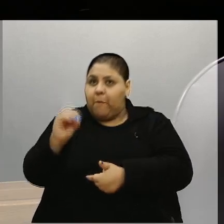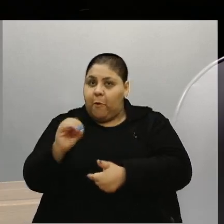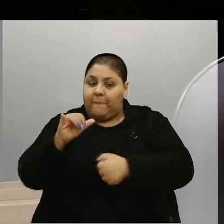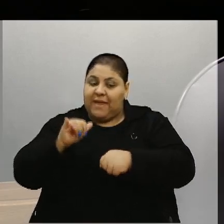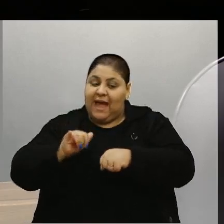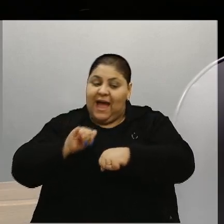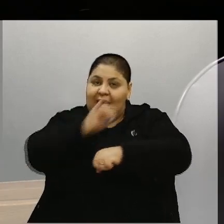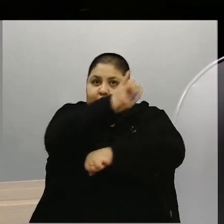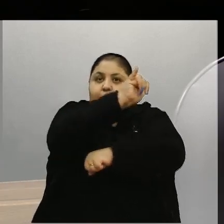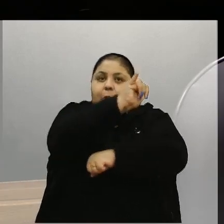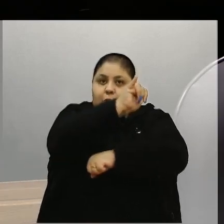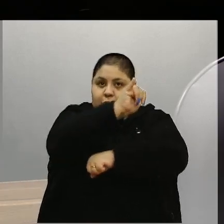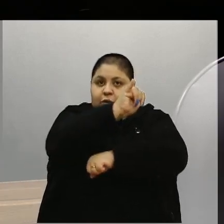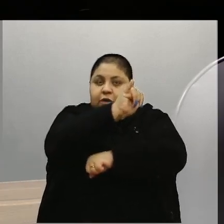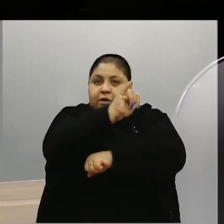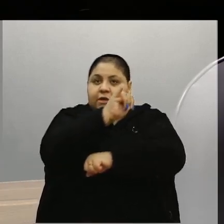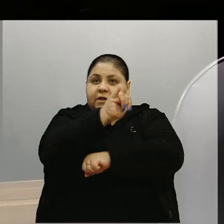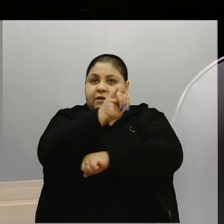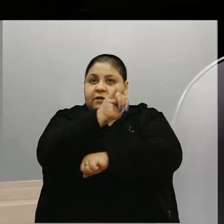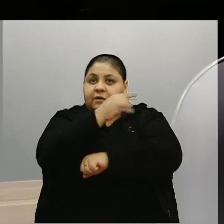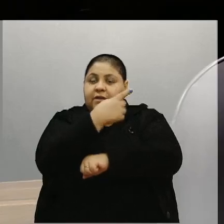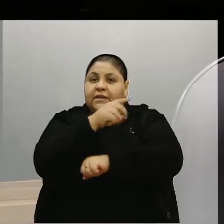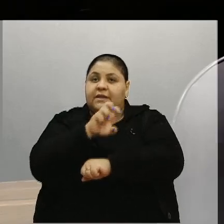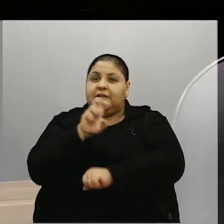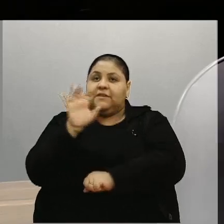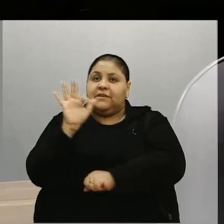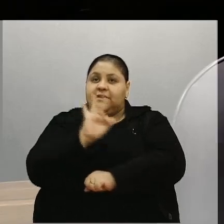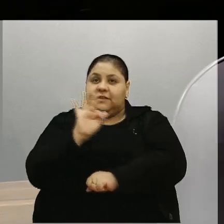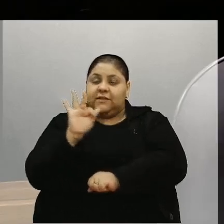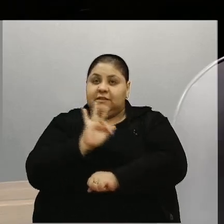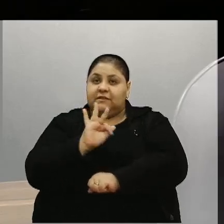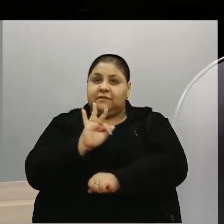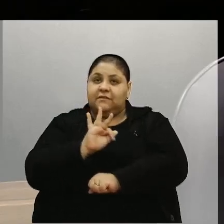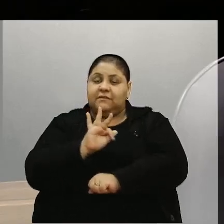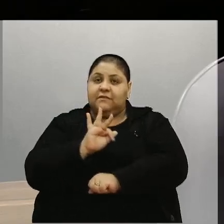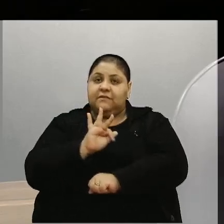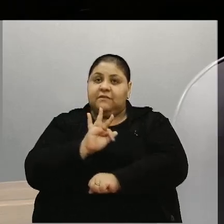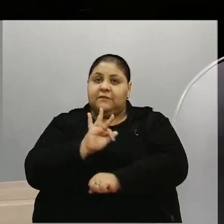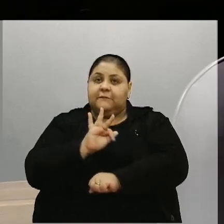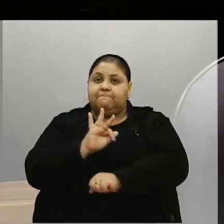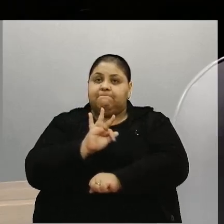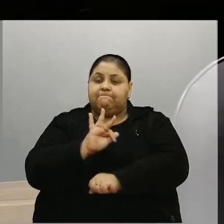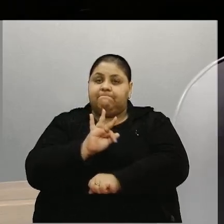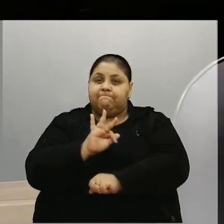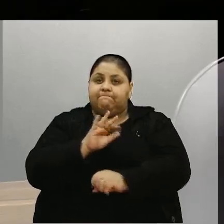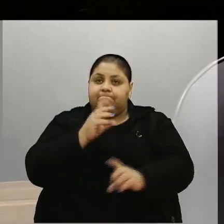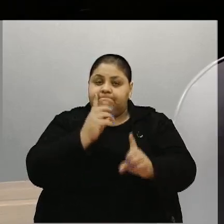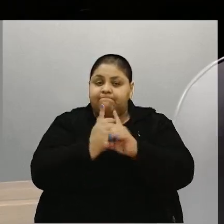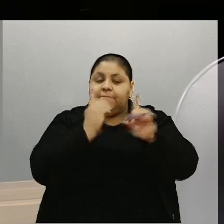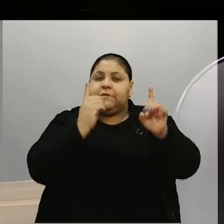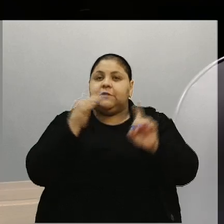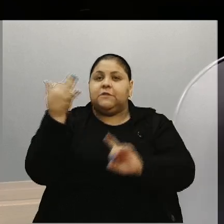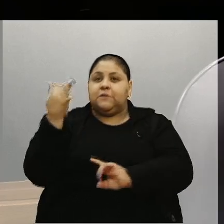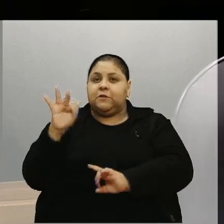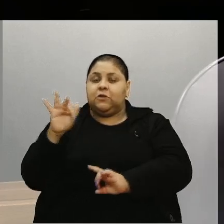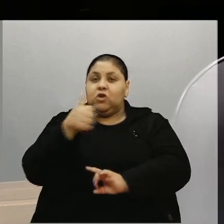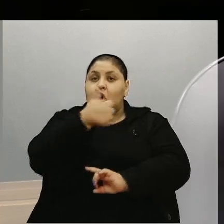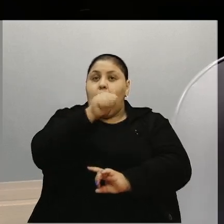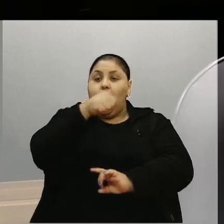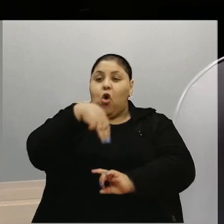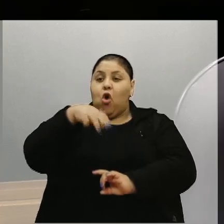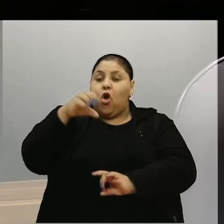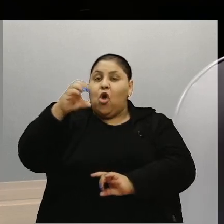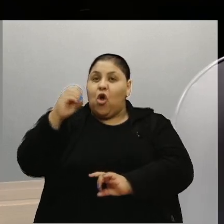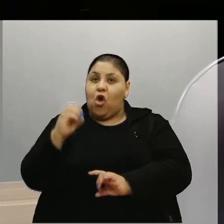Aeroporto, e dia 15 de fevereiro agora ele foi constatado com uma doença. No dia 11 de maio